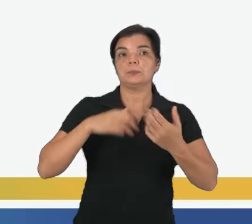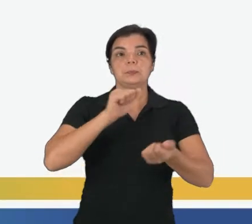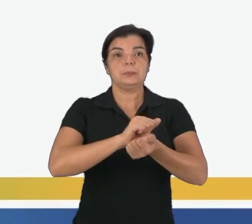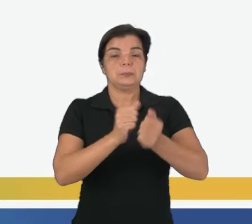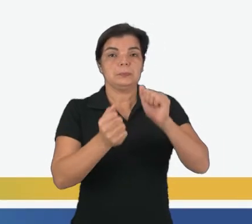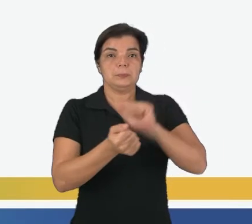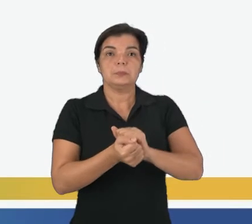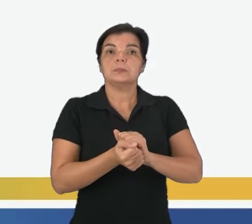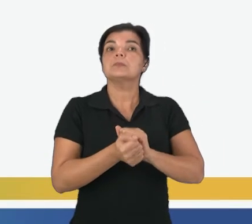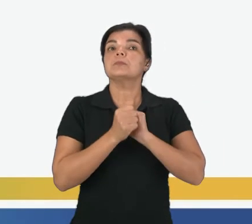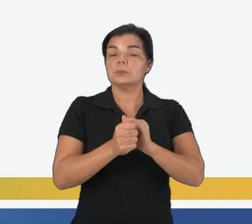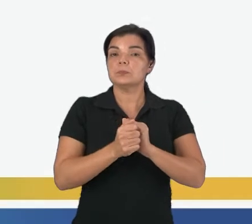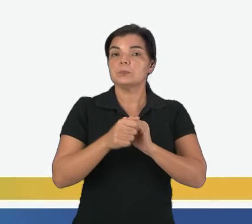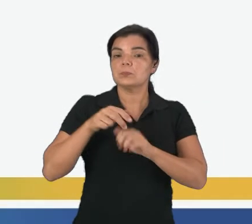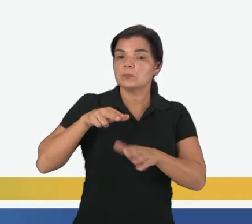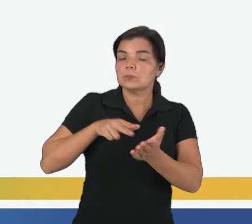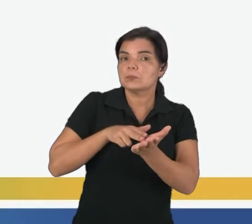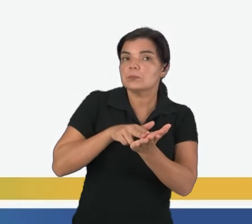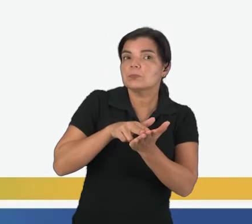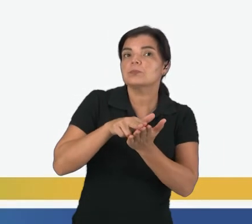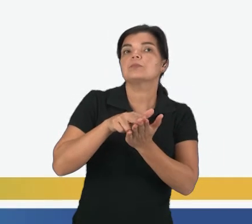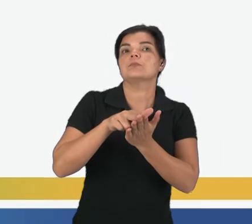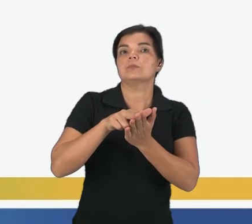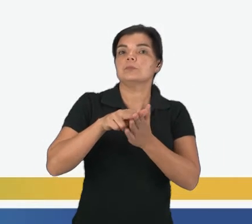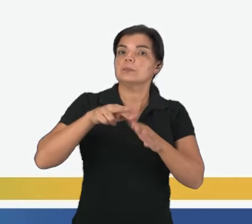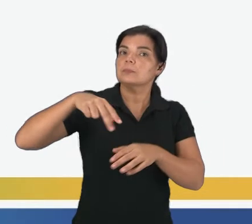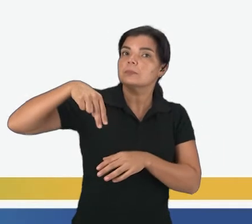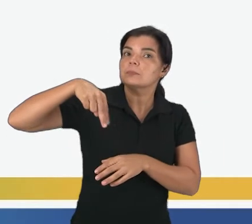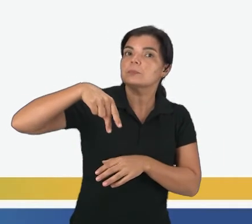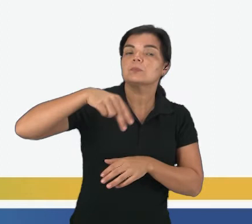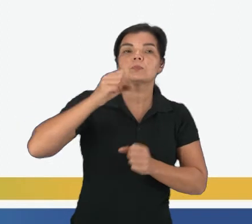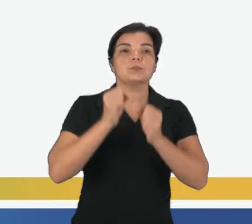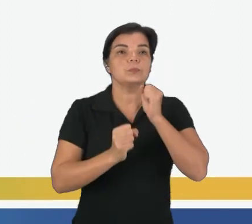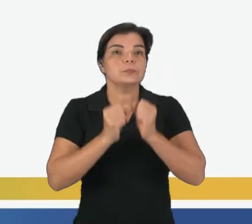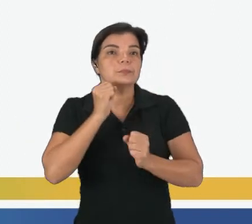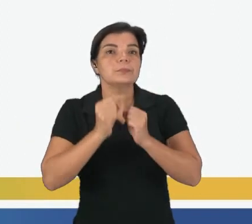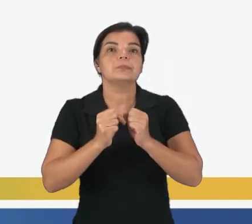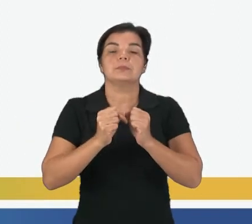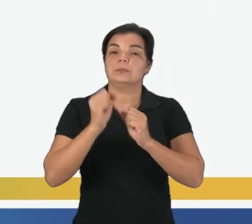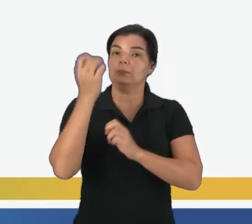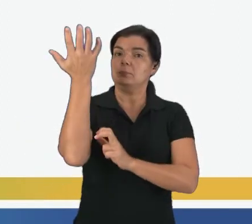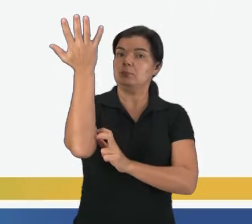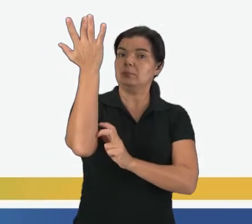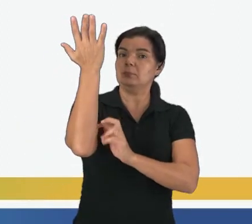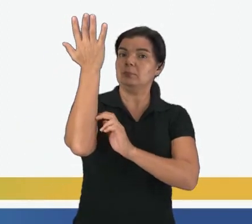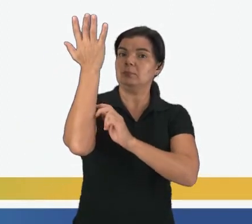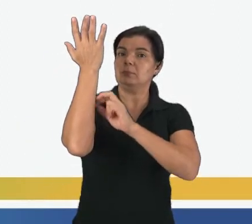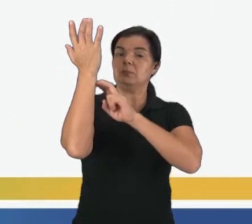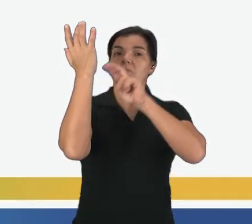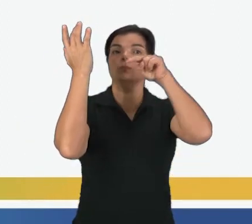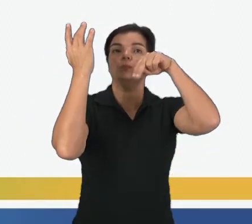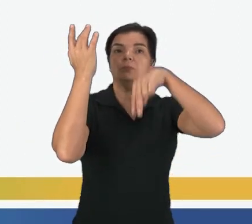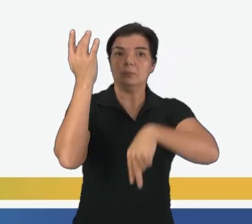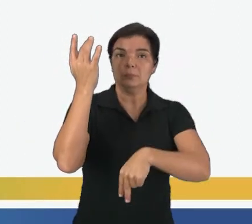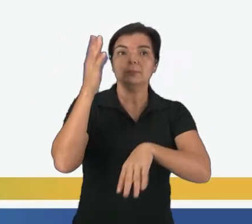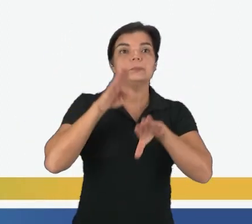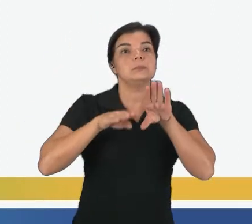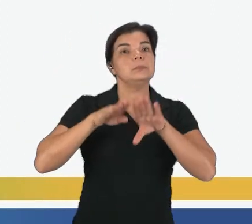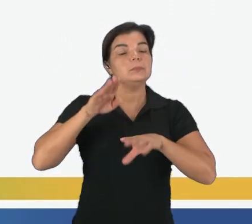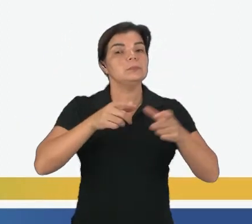são adaptados para poder rastejar, andar, correr, escalar ou